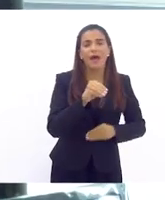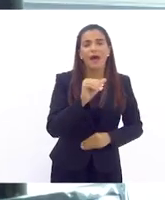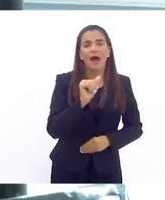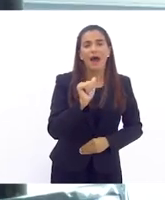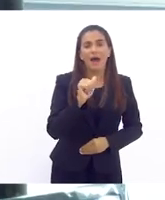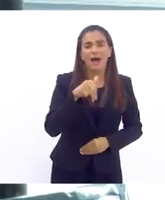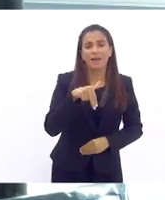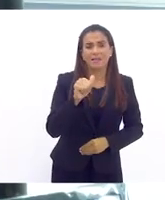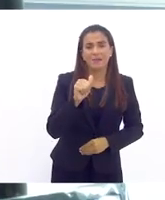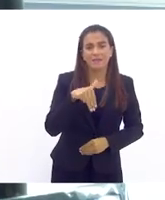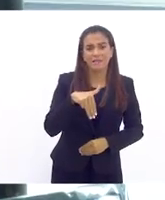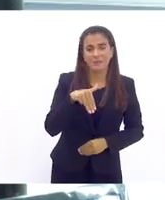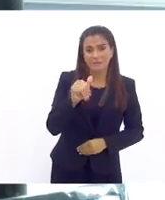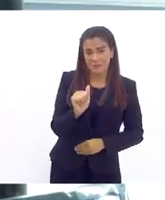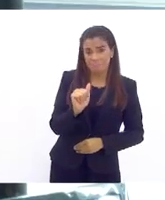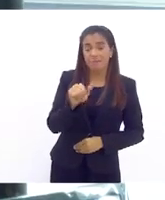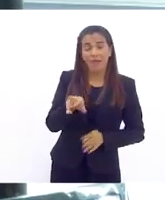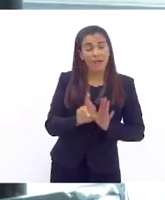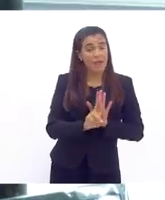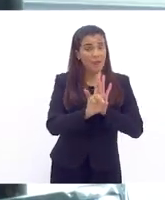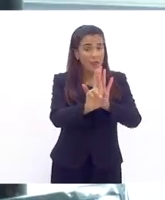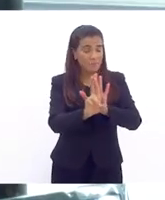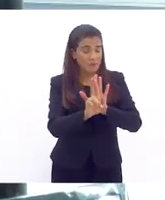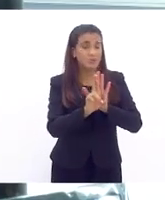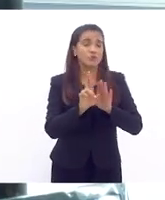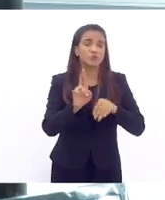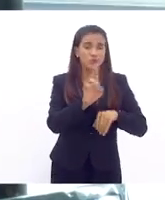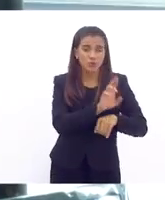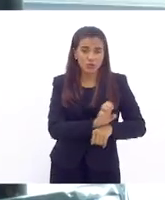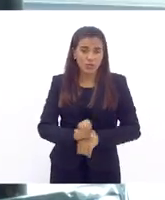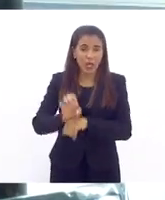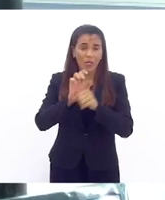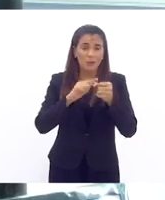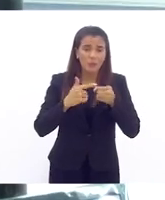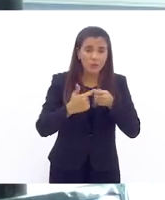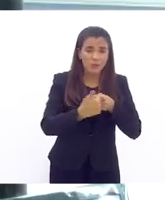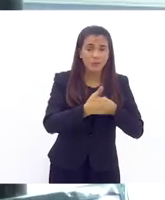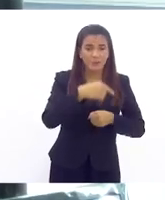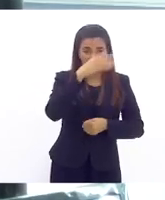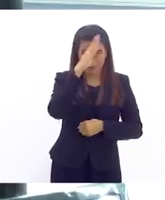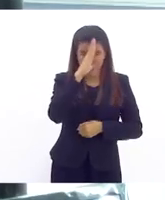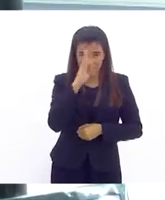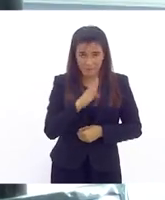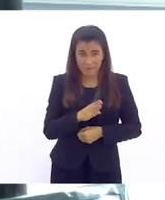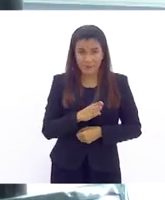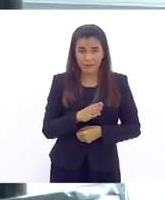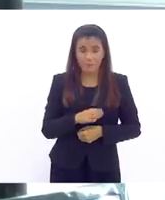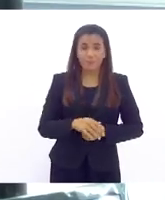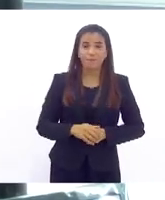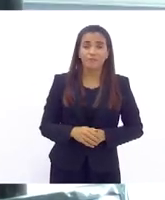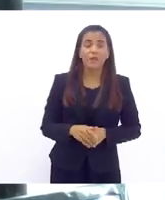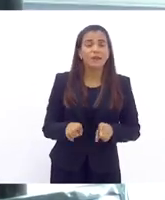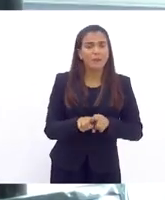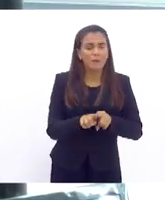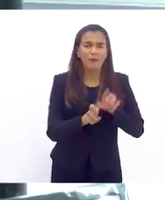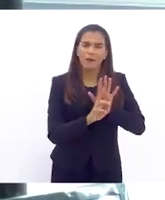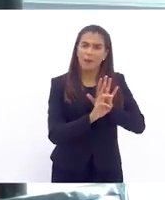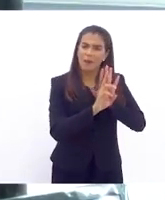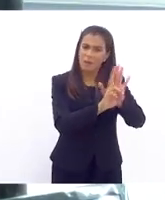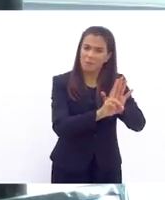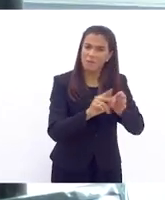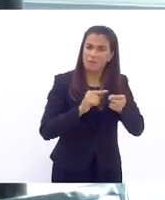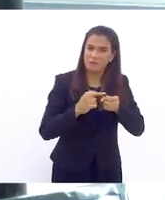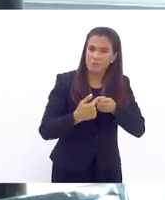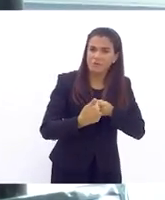é a entidade que representa os municípios brasileiros e aqui no Rio de Janeiro nós temos a presidente Jaime Barreto que representa os municípios